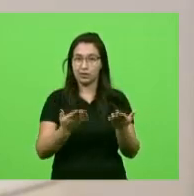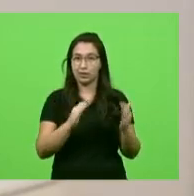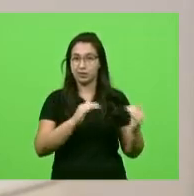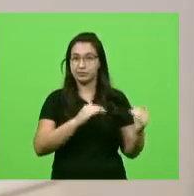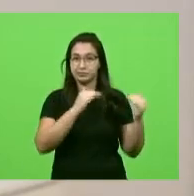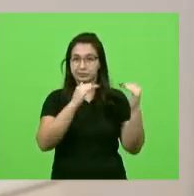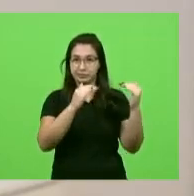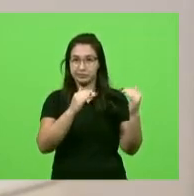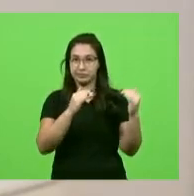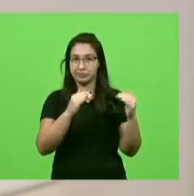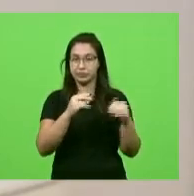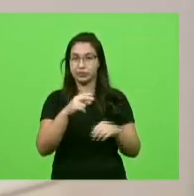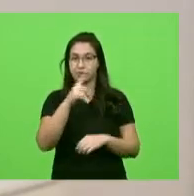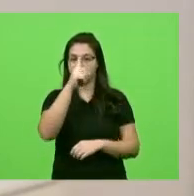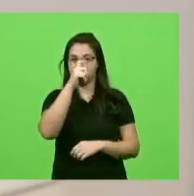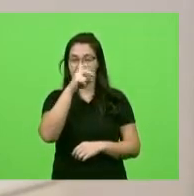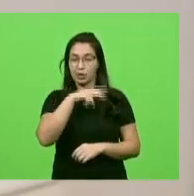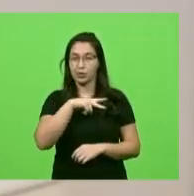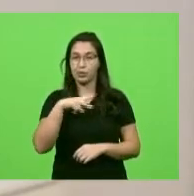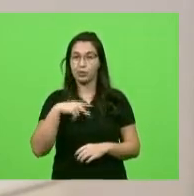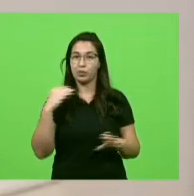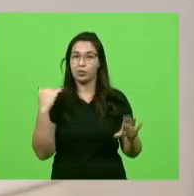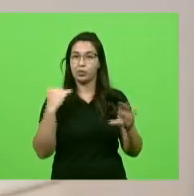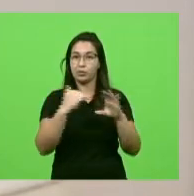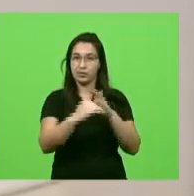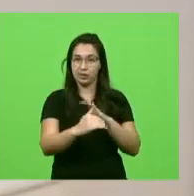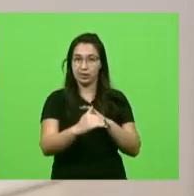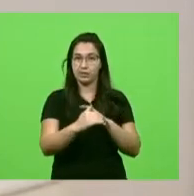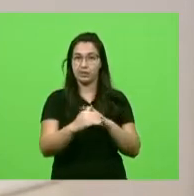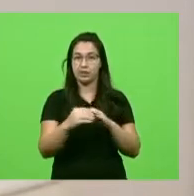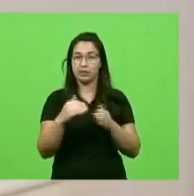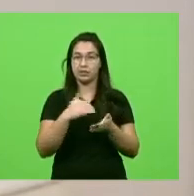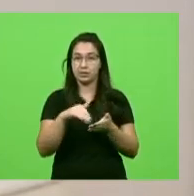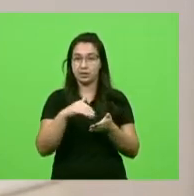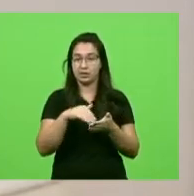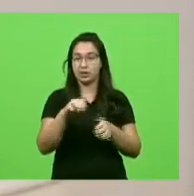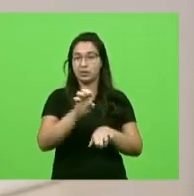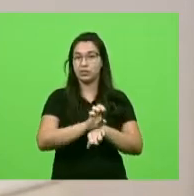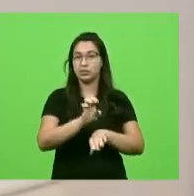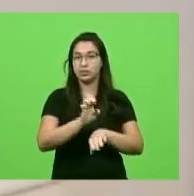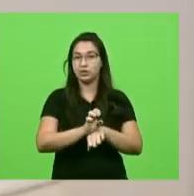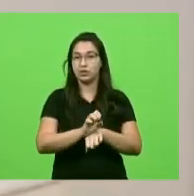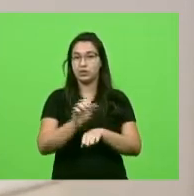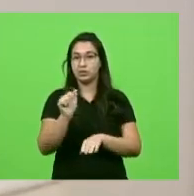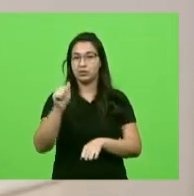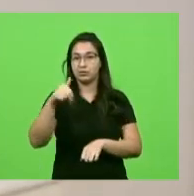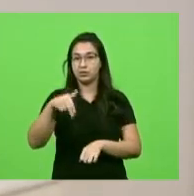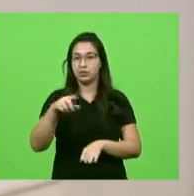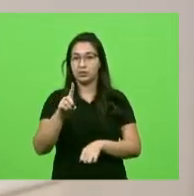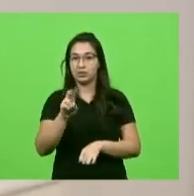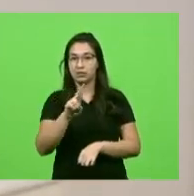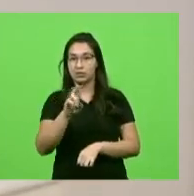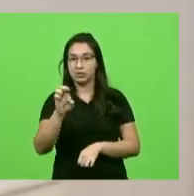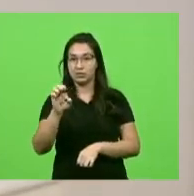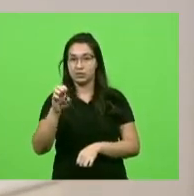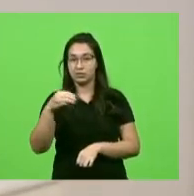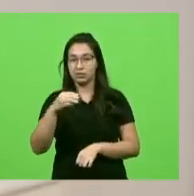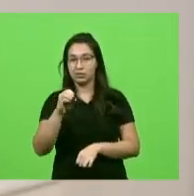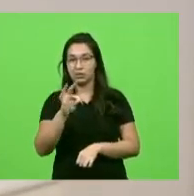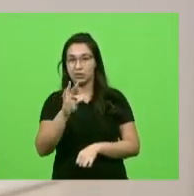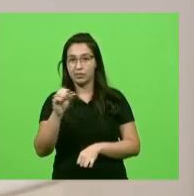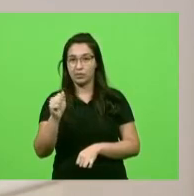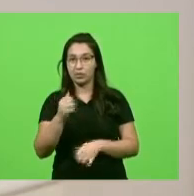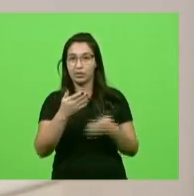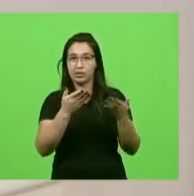públicos estaduais foram encaminhadas pelo novo secretário do Estado da Saúde, senhor André Mota Ribeiro, ao controlador-geral